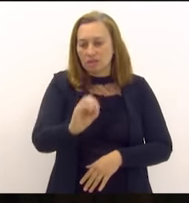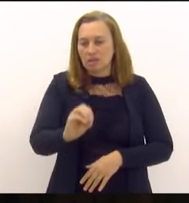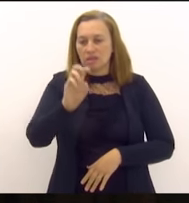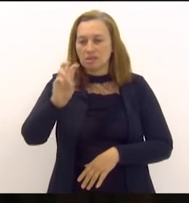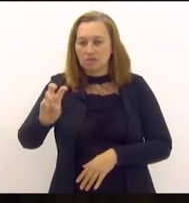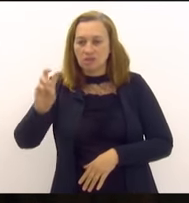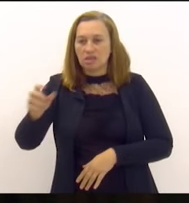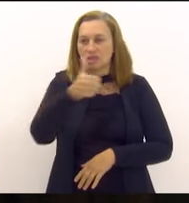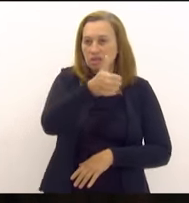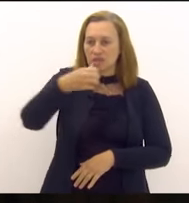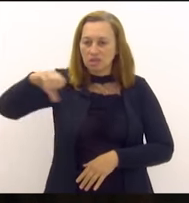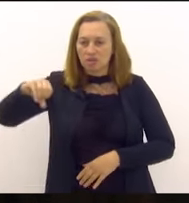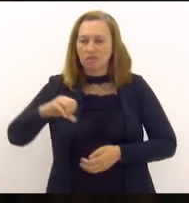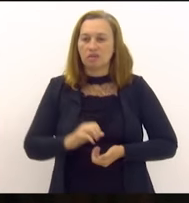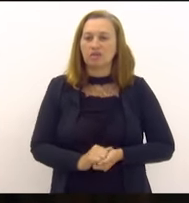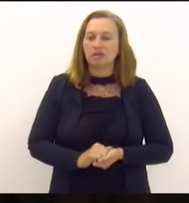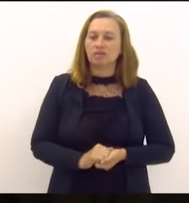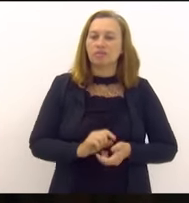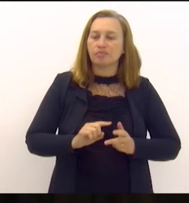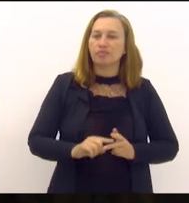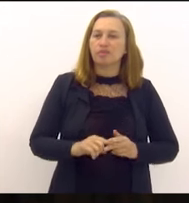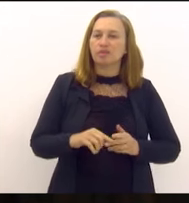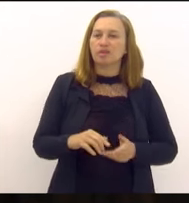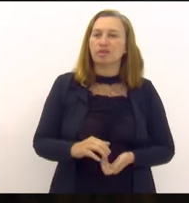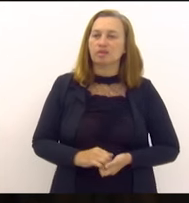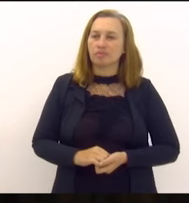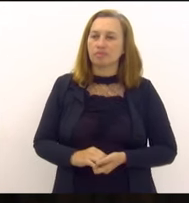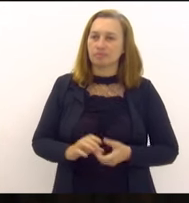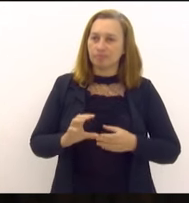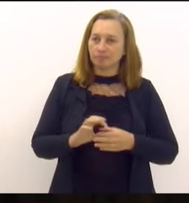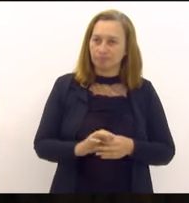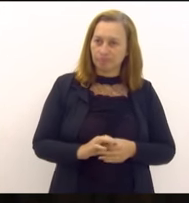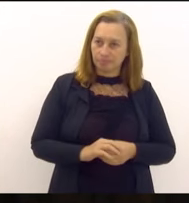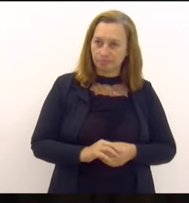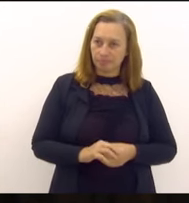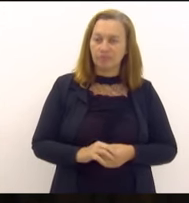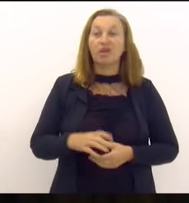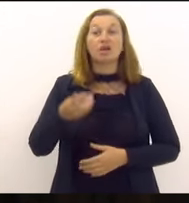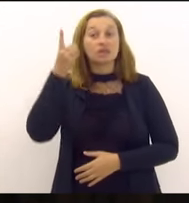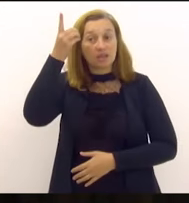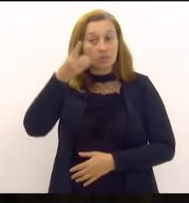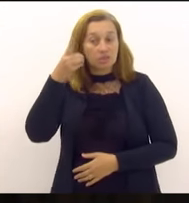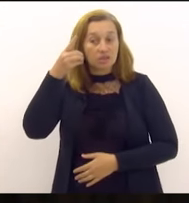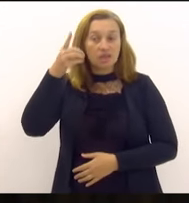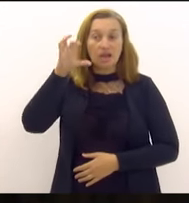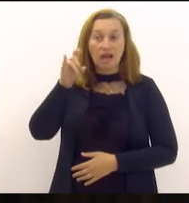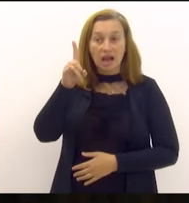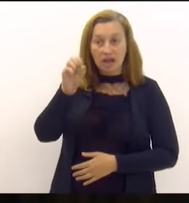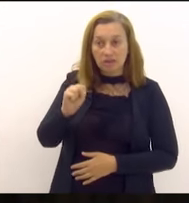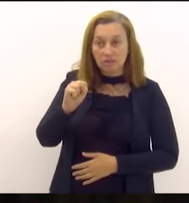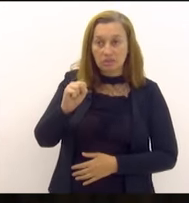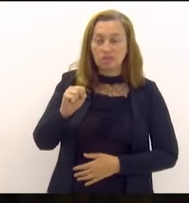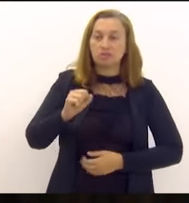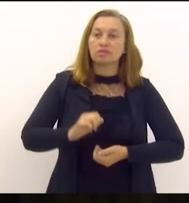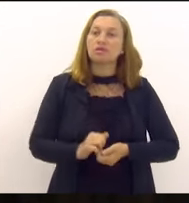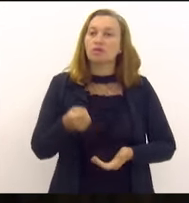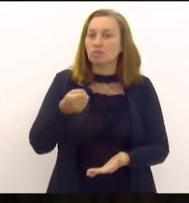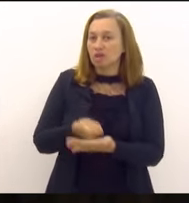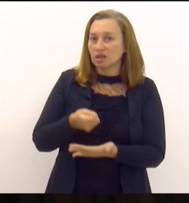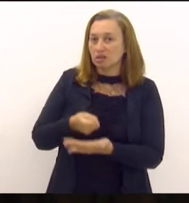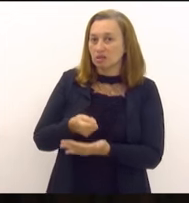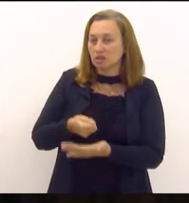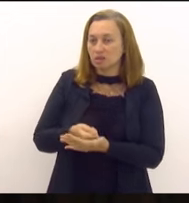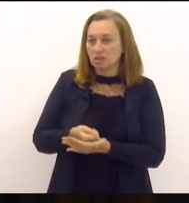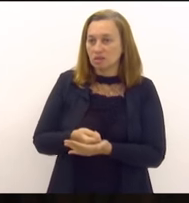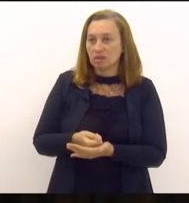1055/19, que autoriza, de autoria do deputado Carlos Macedo, que determina a obrigatoriedade